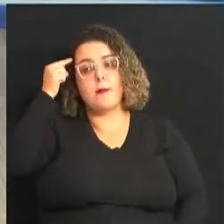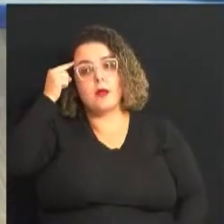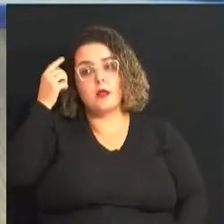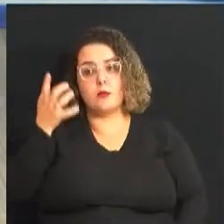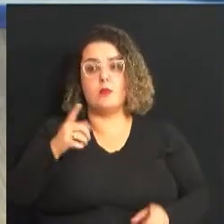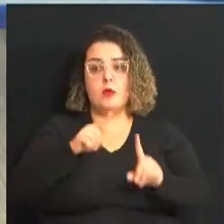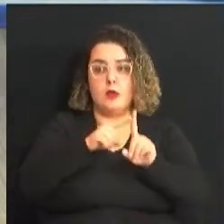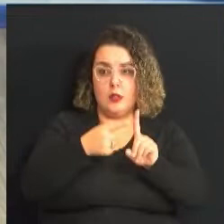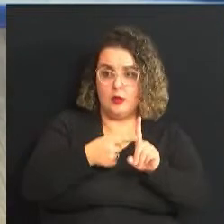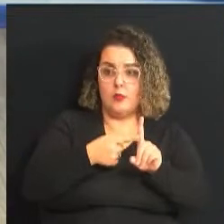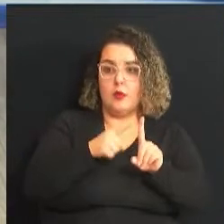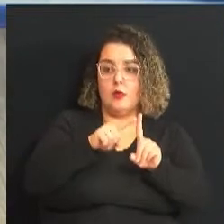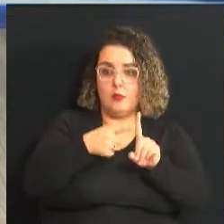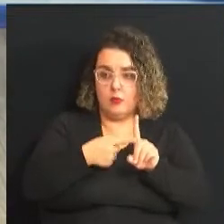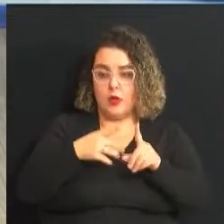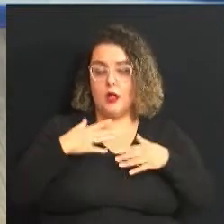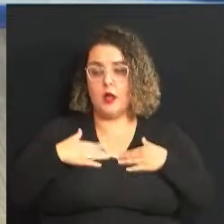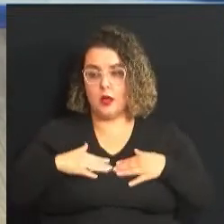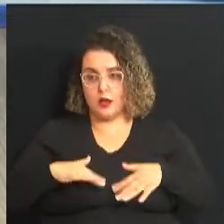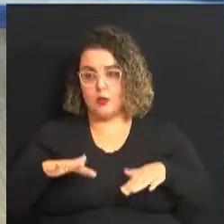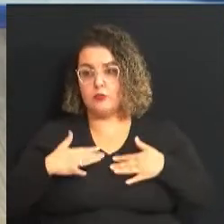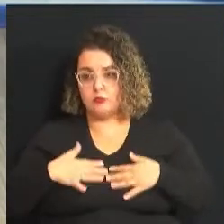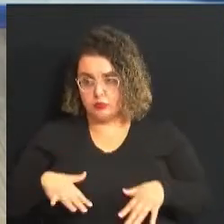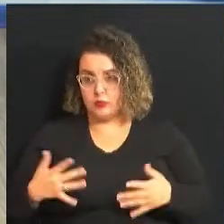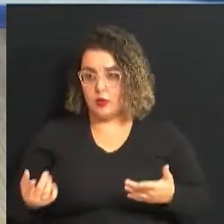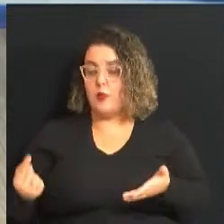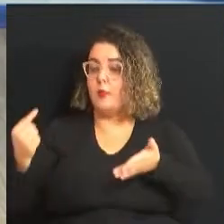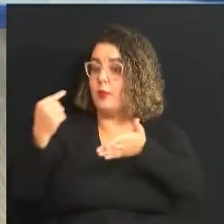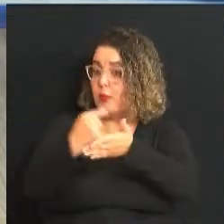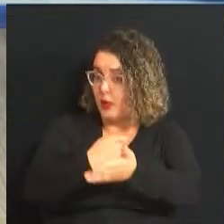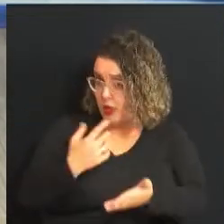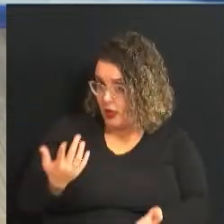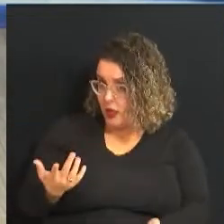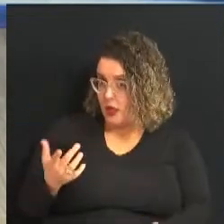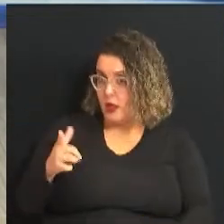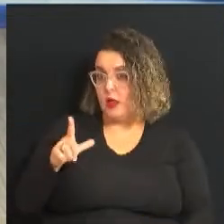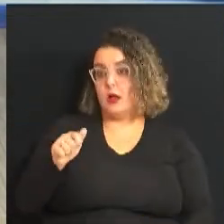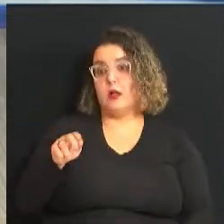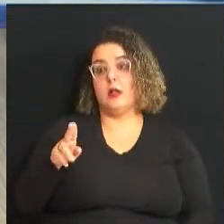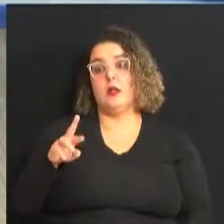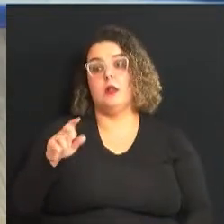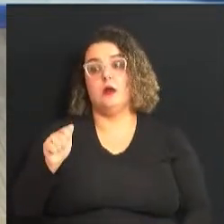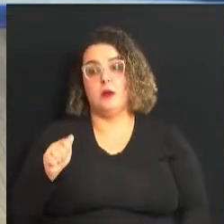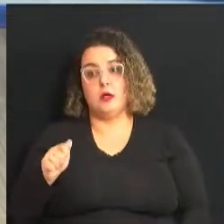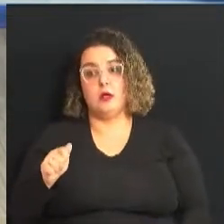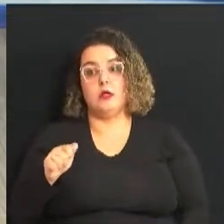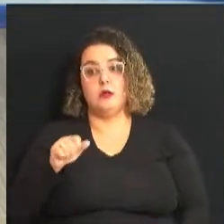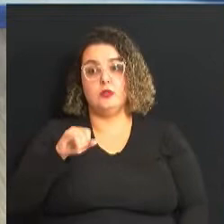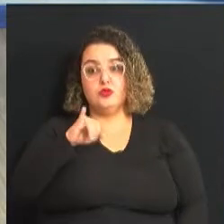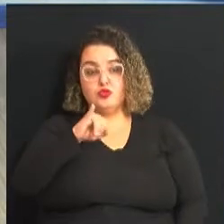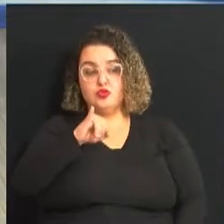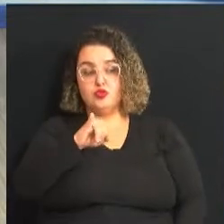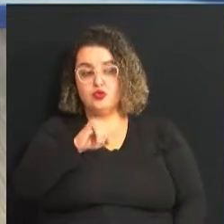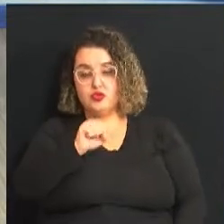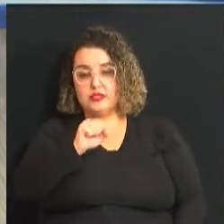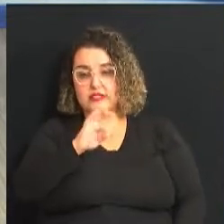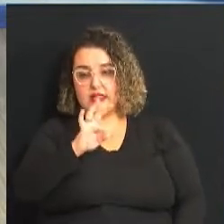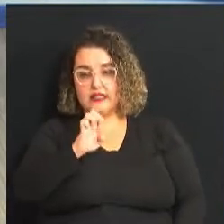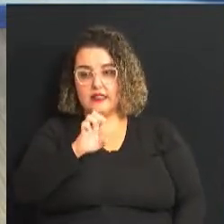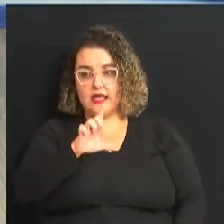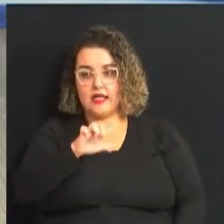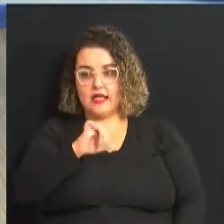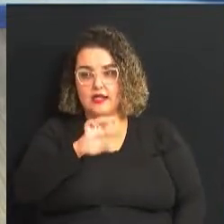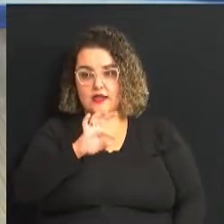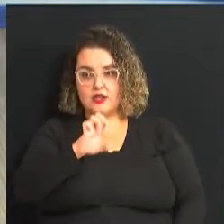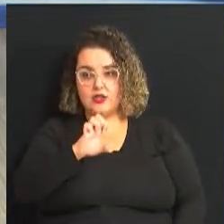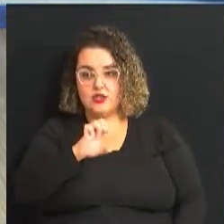uma gestação aí tranquila. Só que veio aqui uma pergunta da Laura, do Satélite Íris. Em caso de gravidez